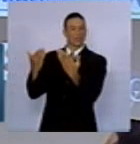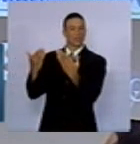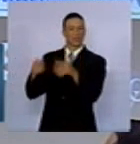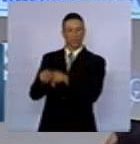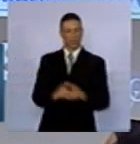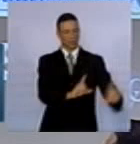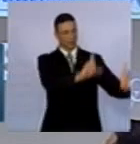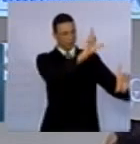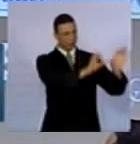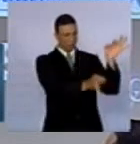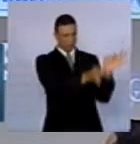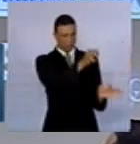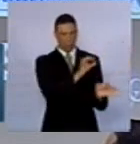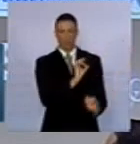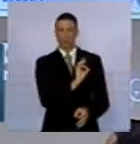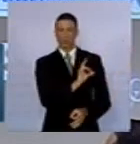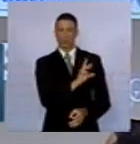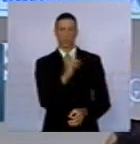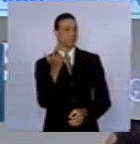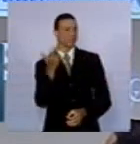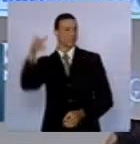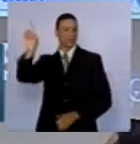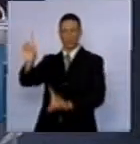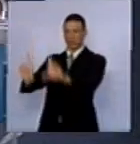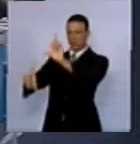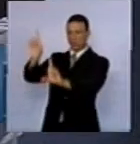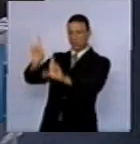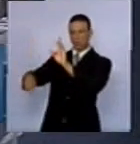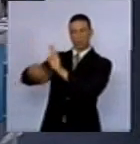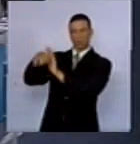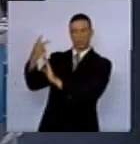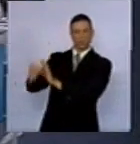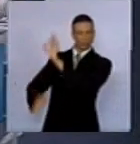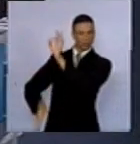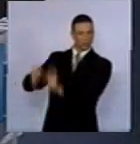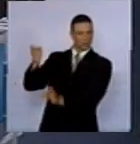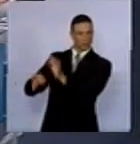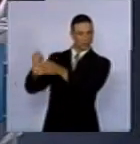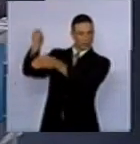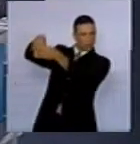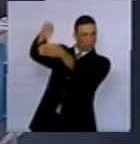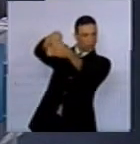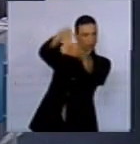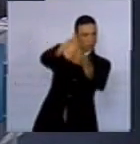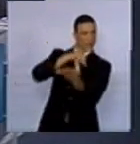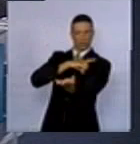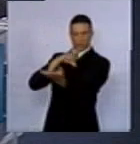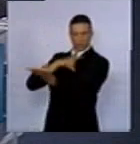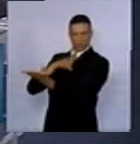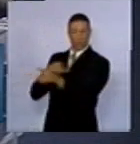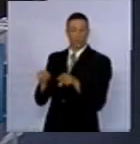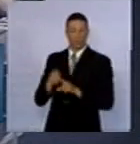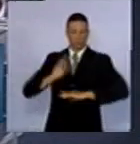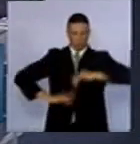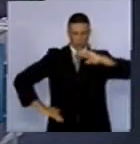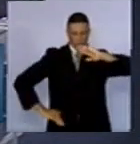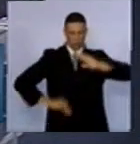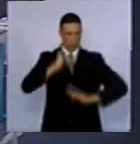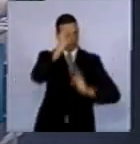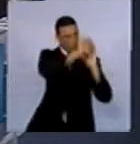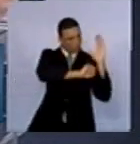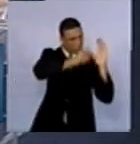TV Justiça mas também as outras TVs legislativas mas não é só isso nós temos produtores de conteúdo internacionais